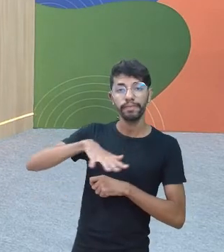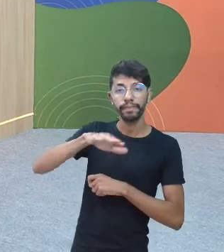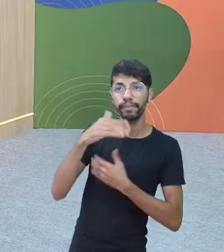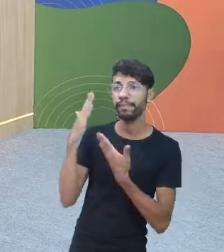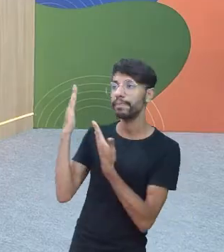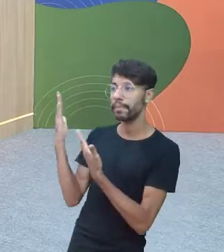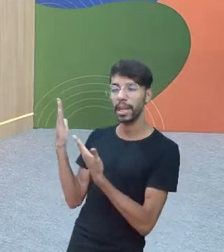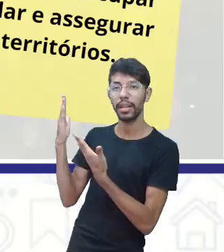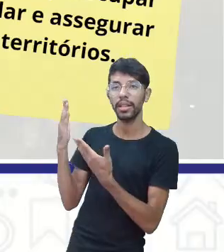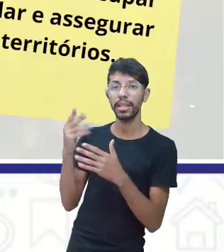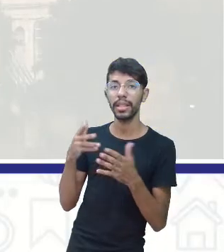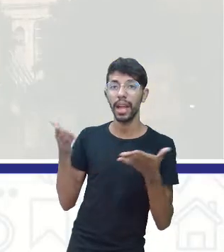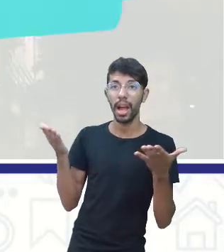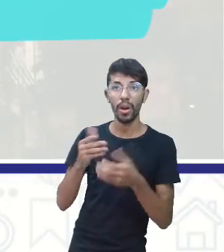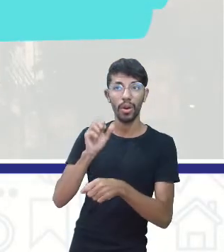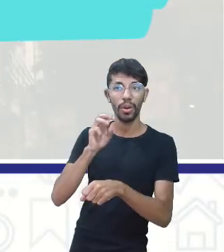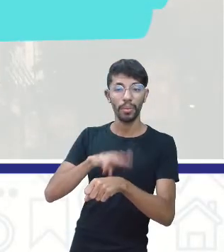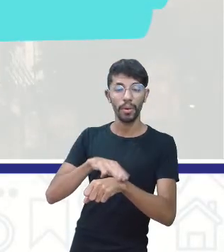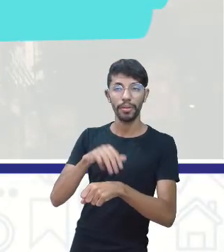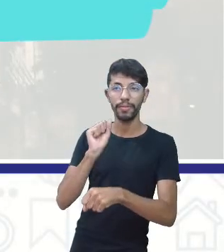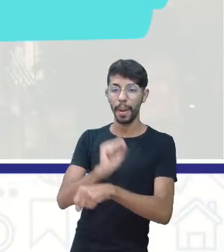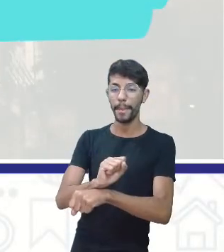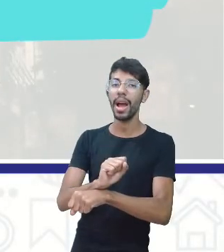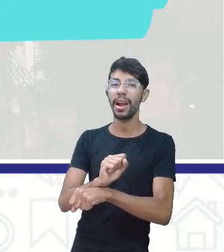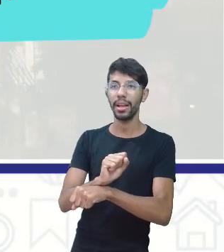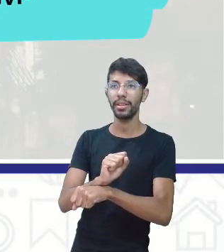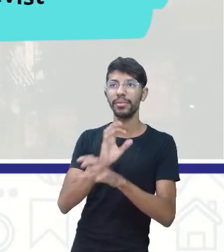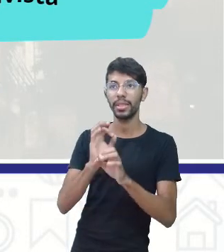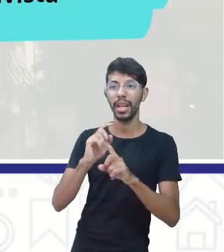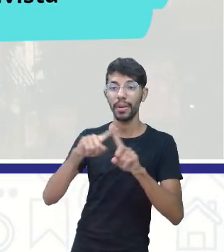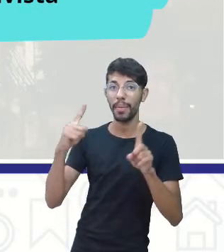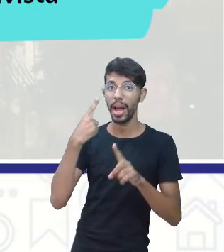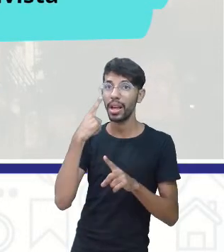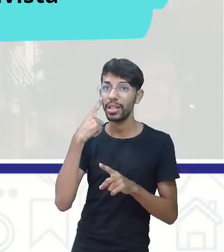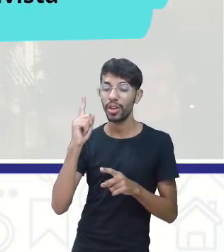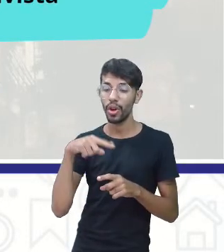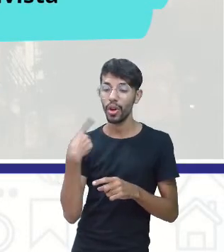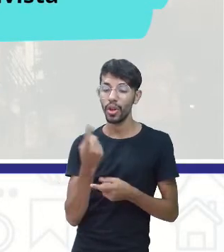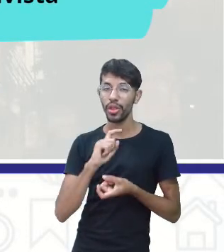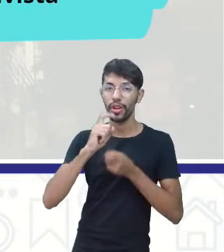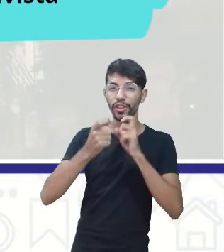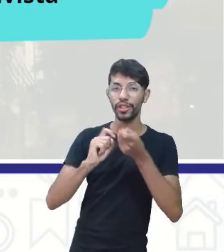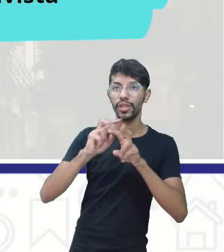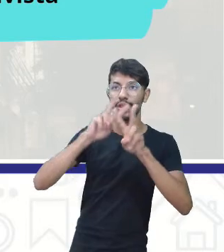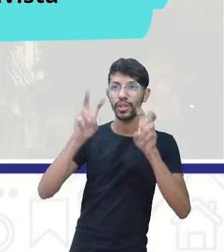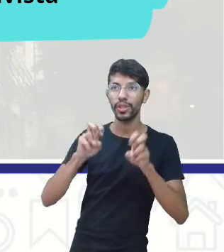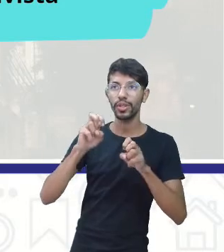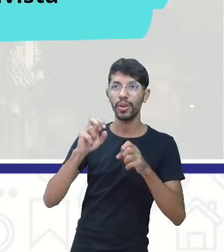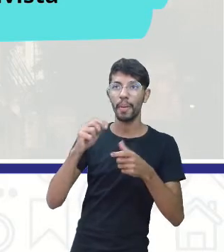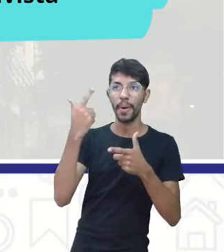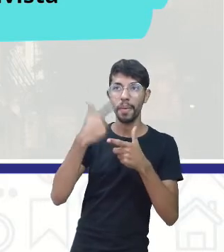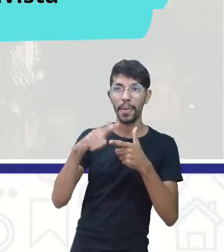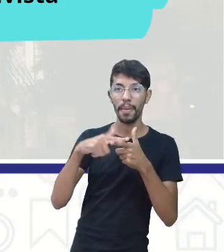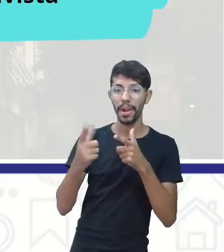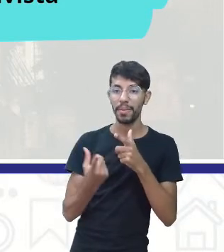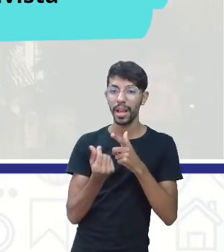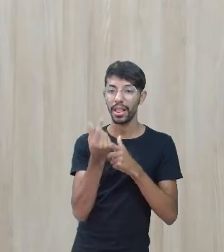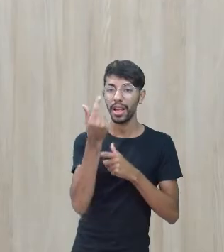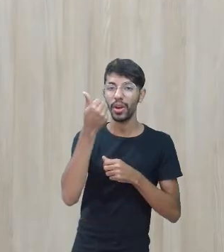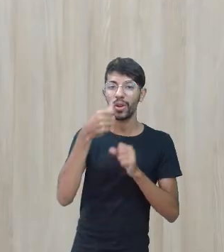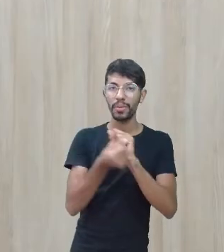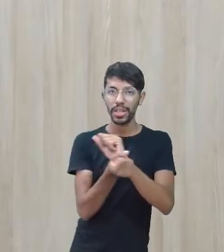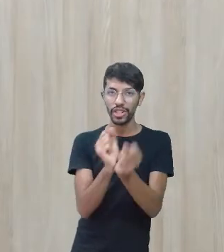estancada, parada, nessa faixa aí. Só, gente, que quando a gente fala da crise da economia escravista, eu